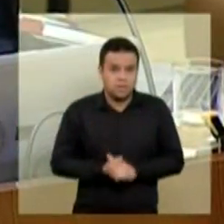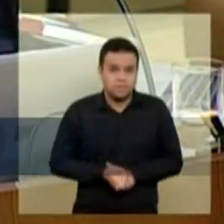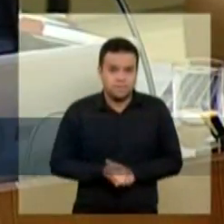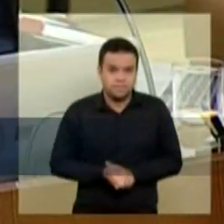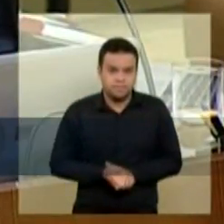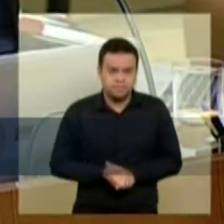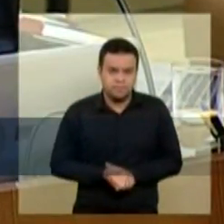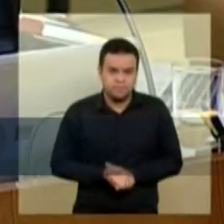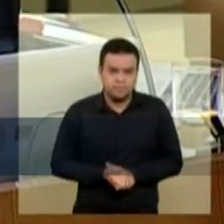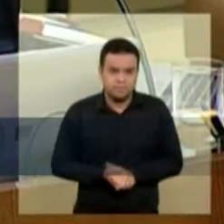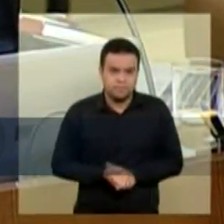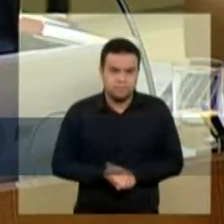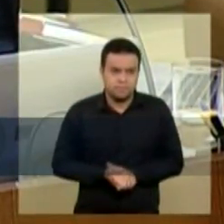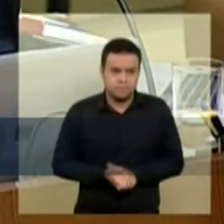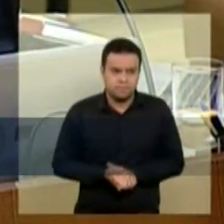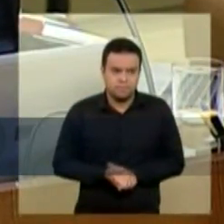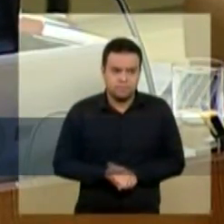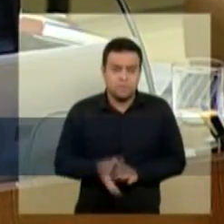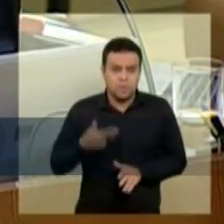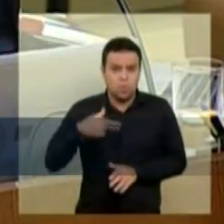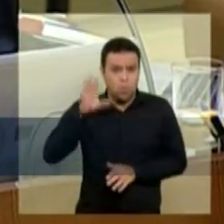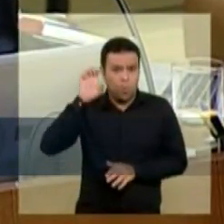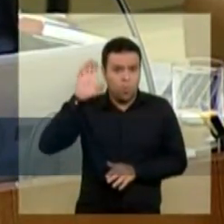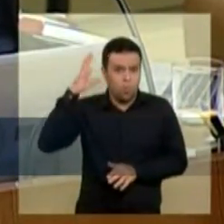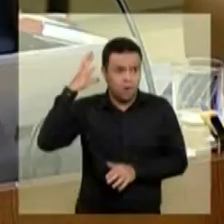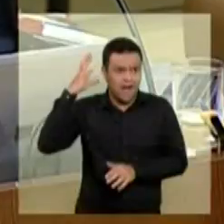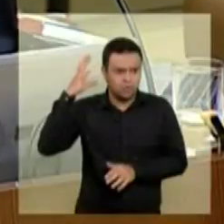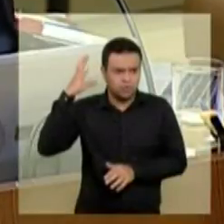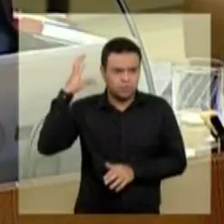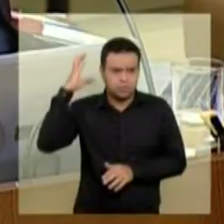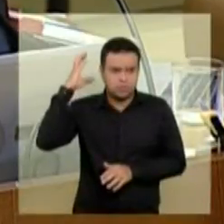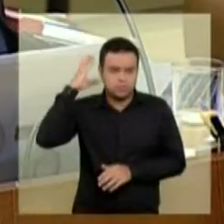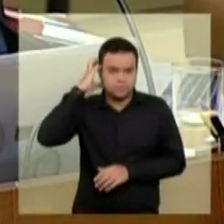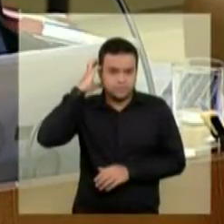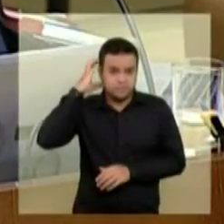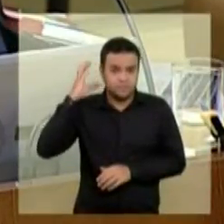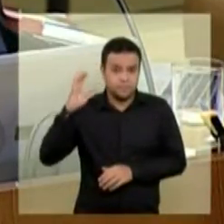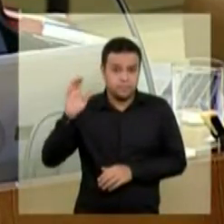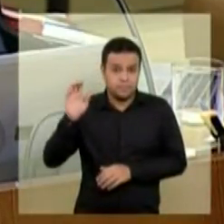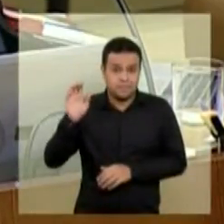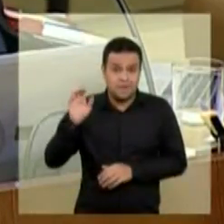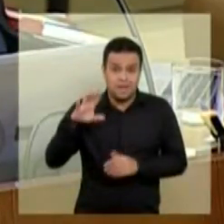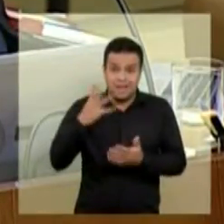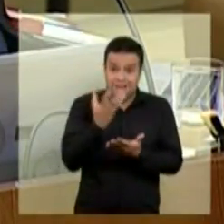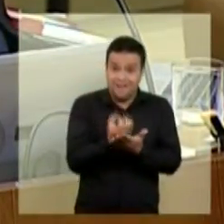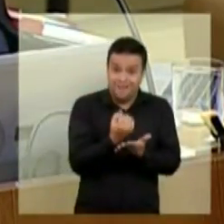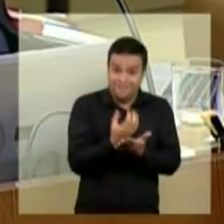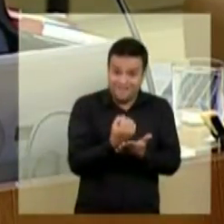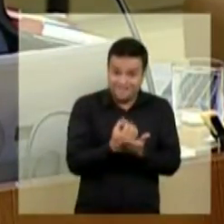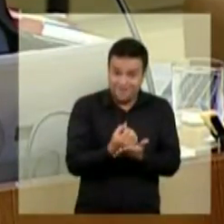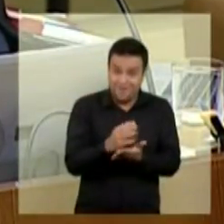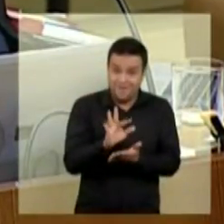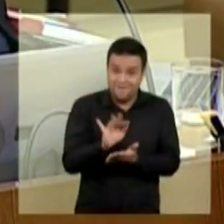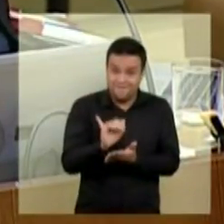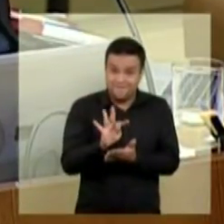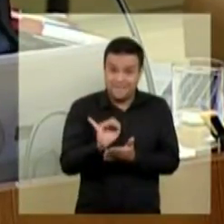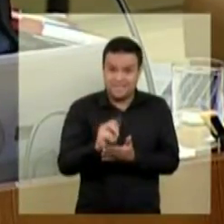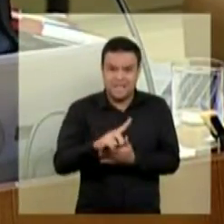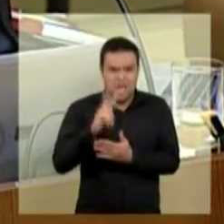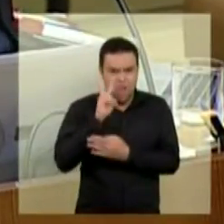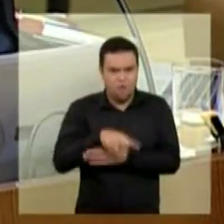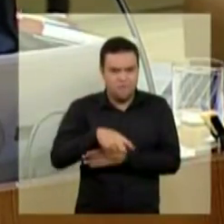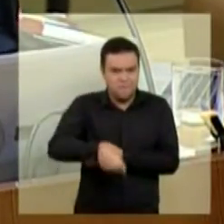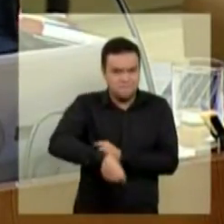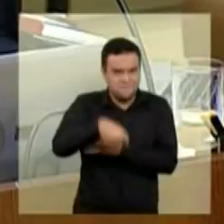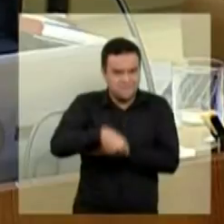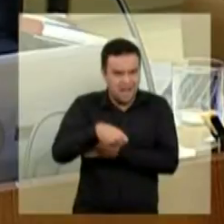áudio. Tem que manter isso aí, viu? Eu quero dizer que eu vi a fita. Eu vi a mala de